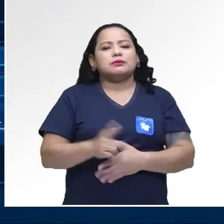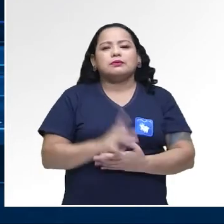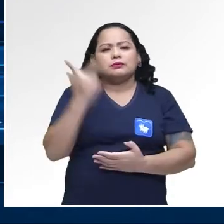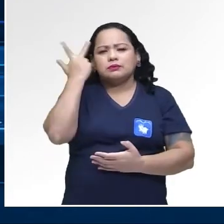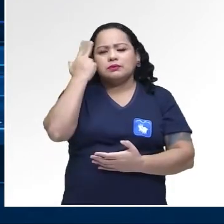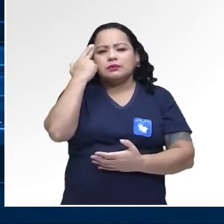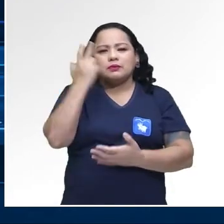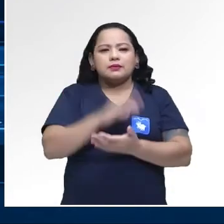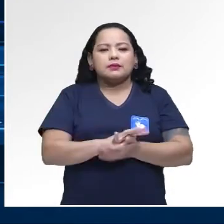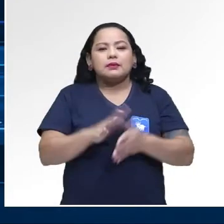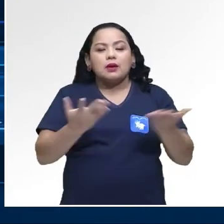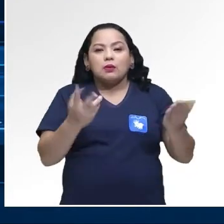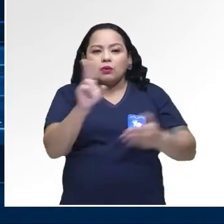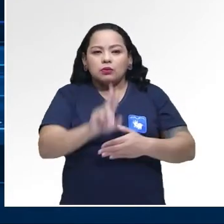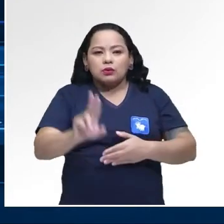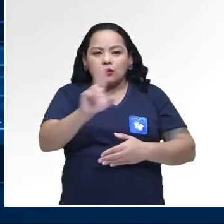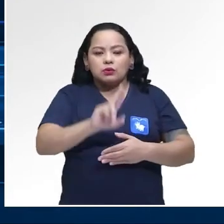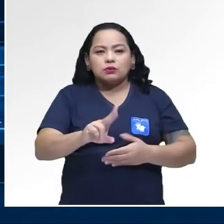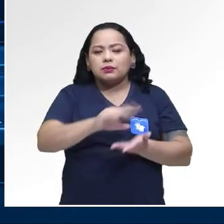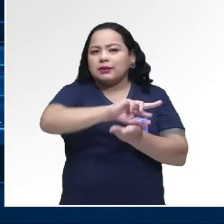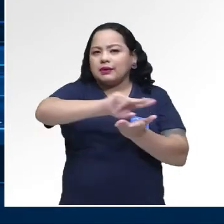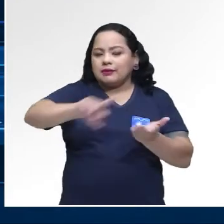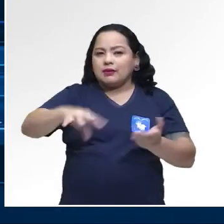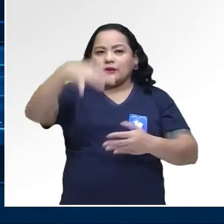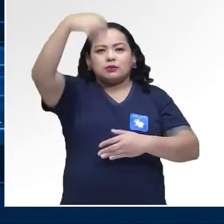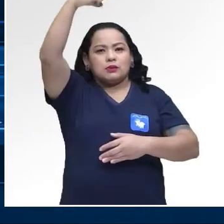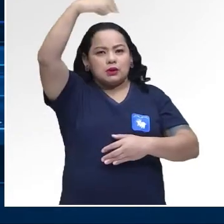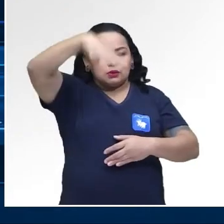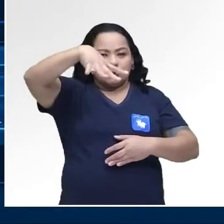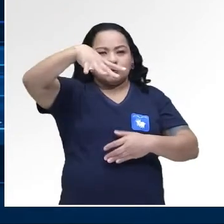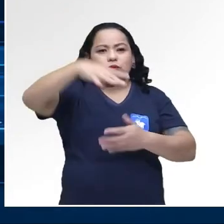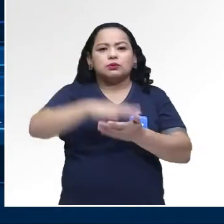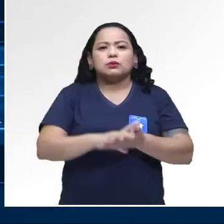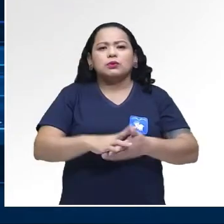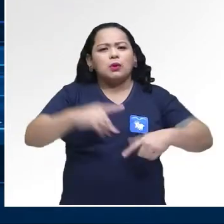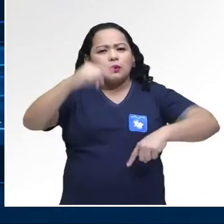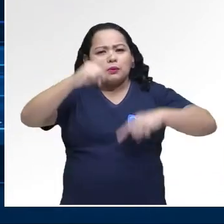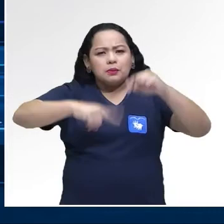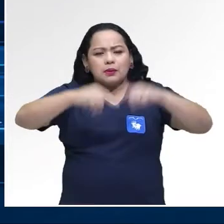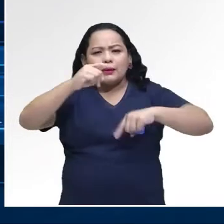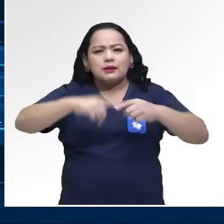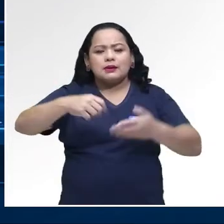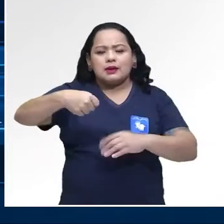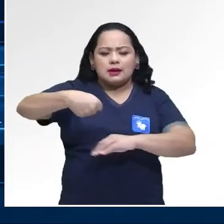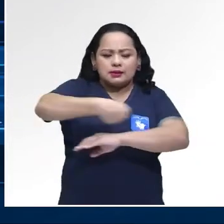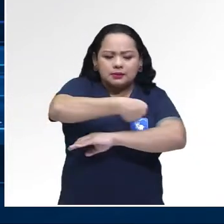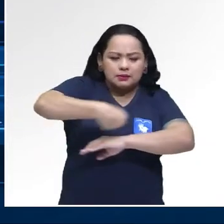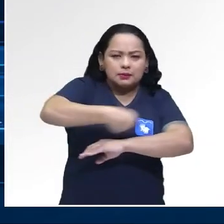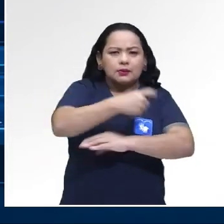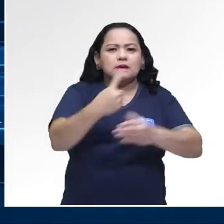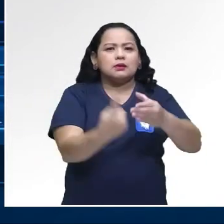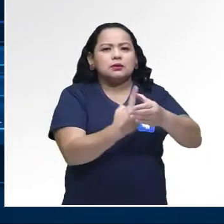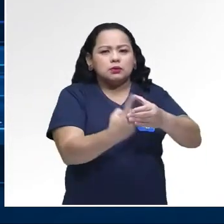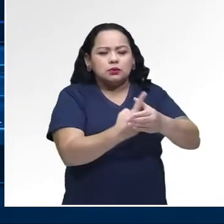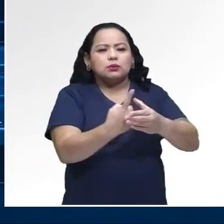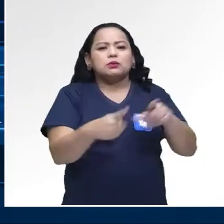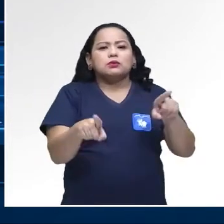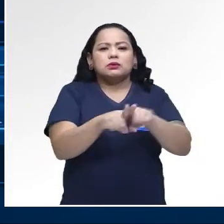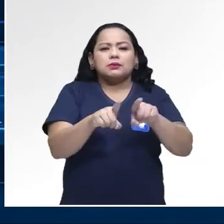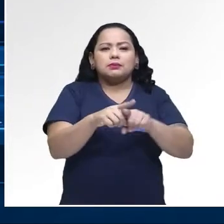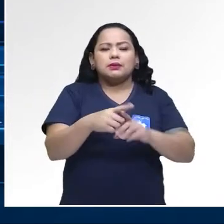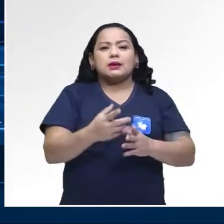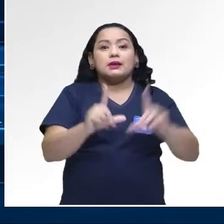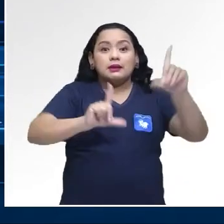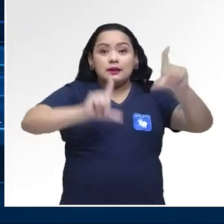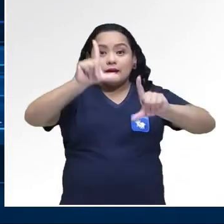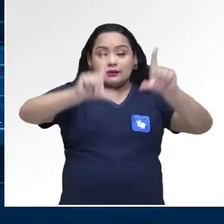ele é utilizado para diversos fins. Para a lâmpada, né, para os eletrodomésticos que estão na minha casa, para ligar a